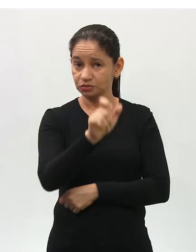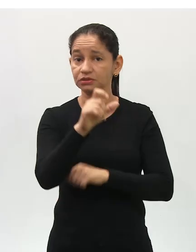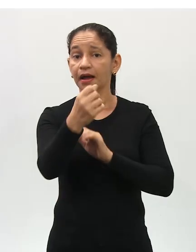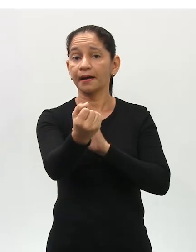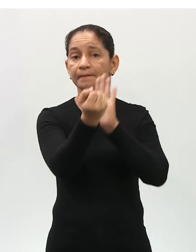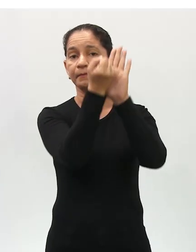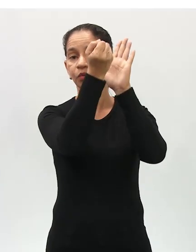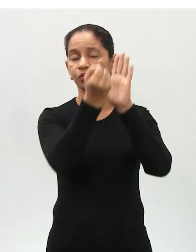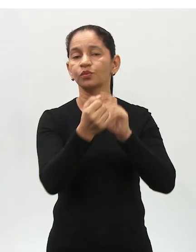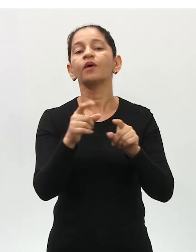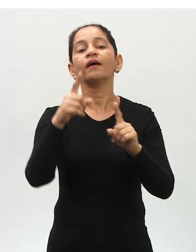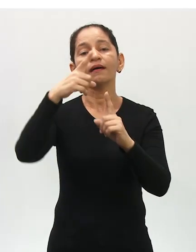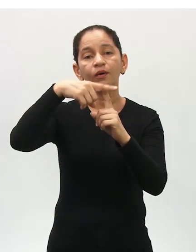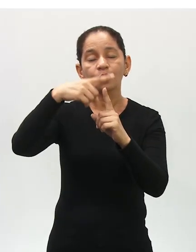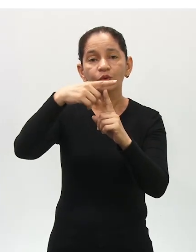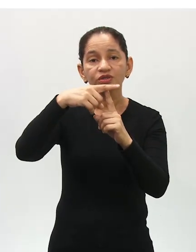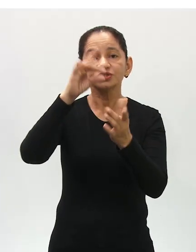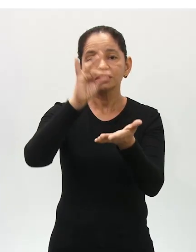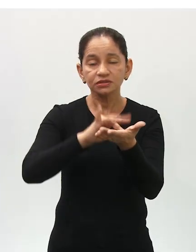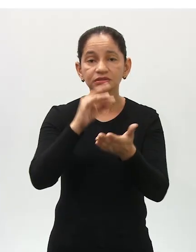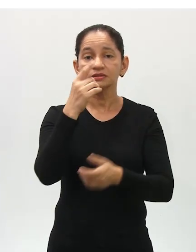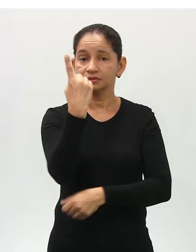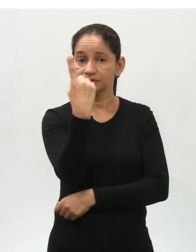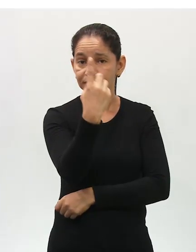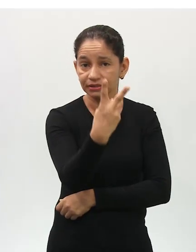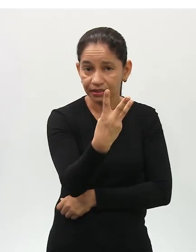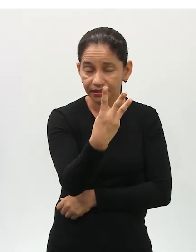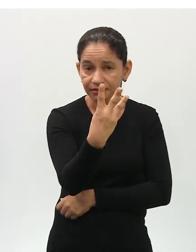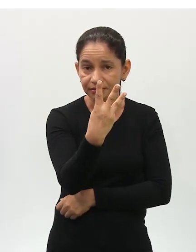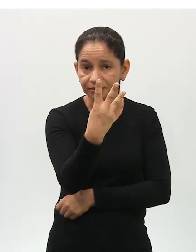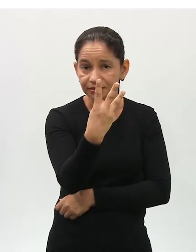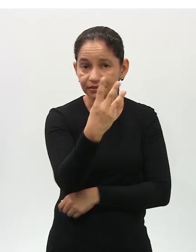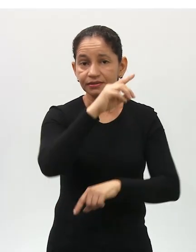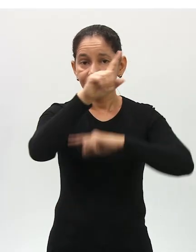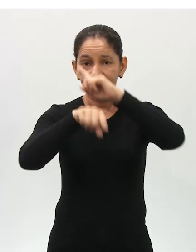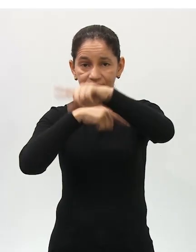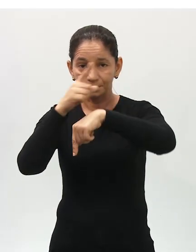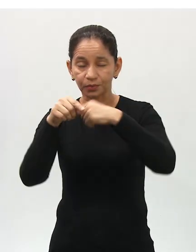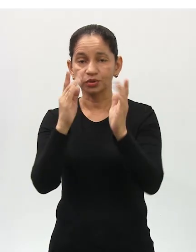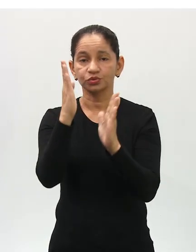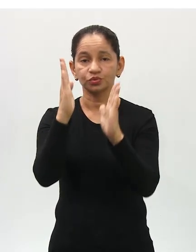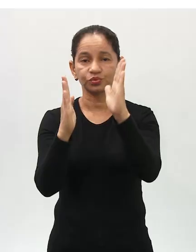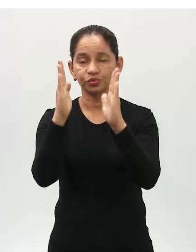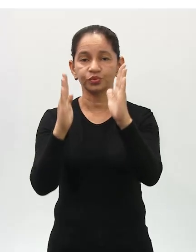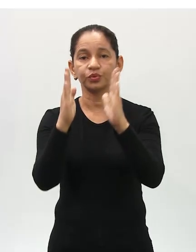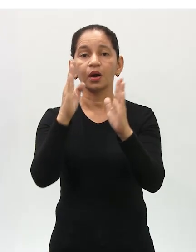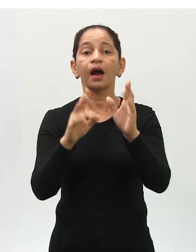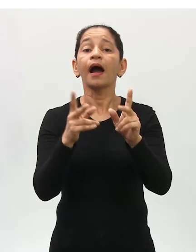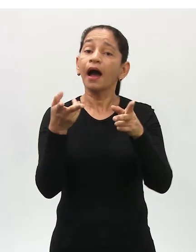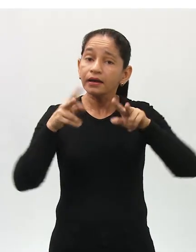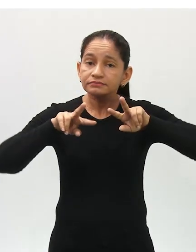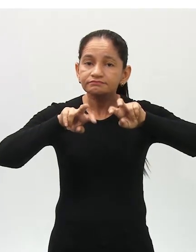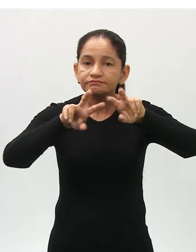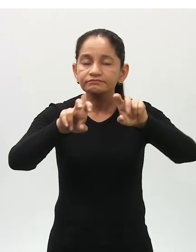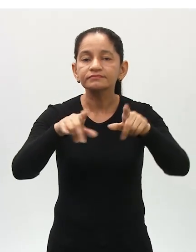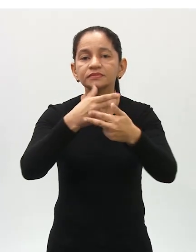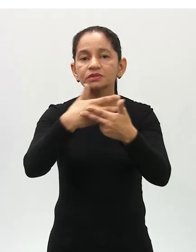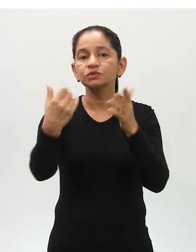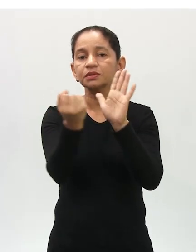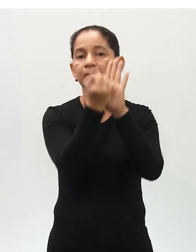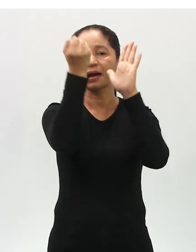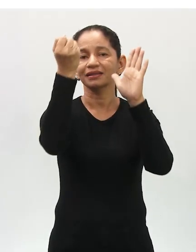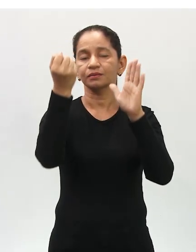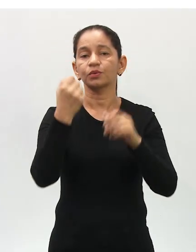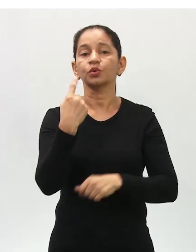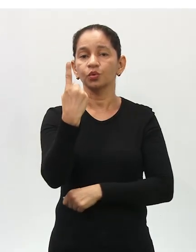ela é uma receita patrimonial, a origem é o 3, então fica 13. Tá? Quanto à espécie, ela é uma exploração do patrimônio imobiliário,